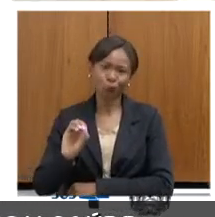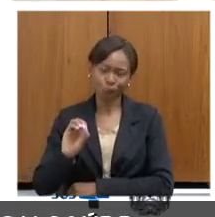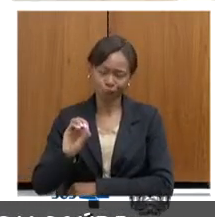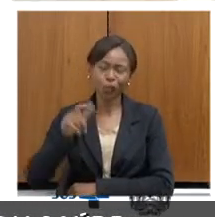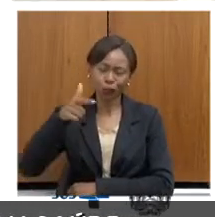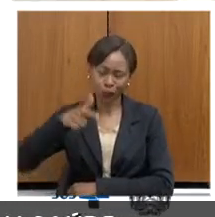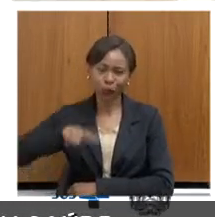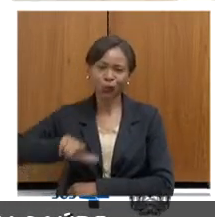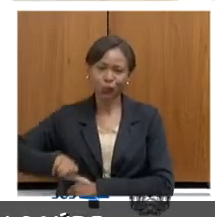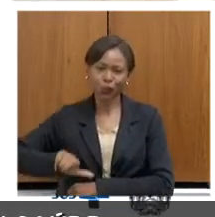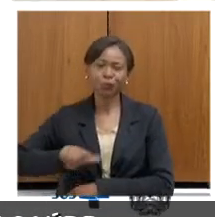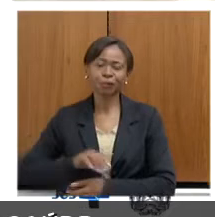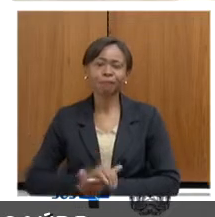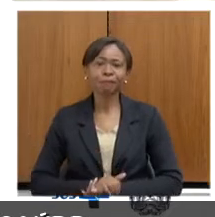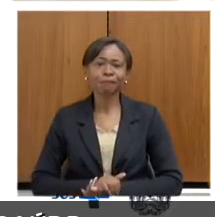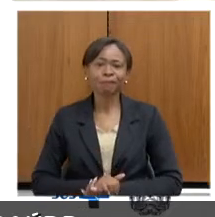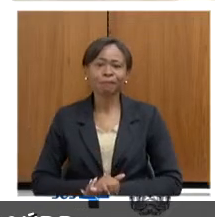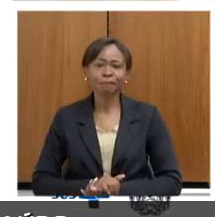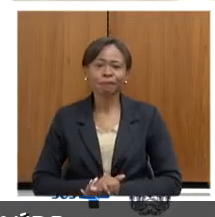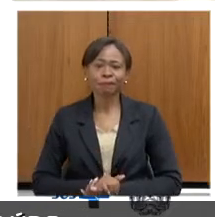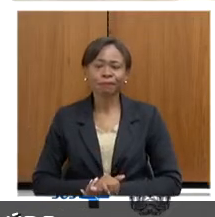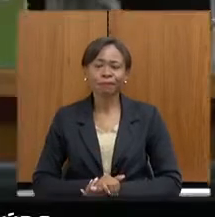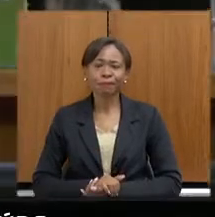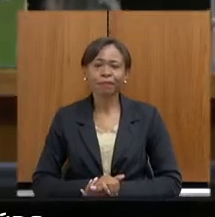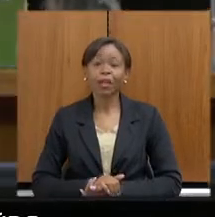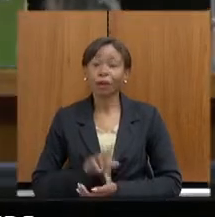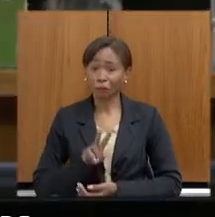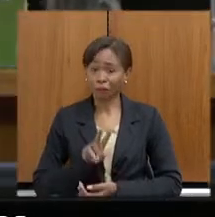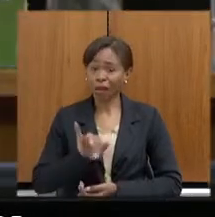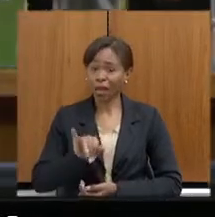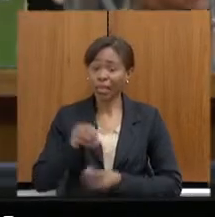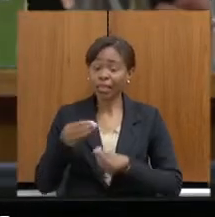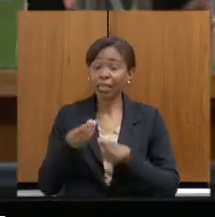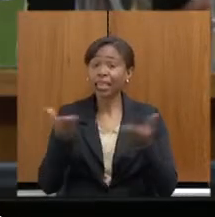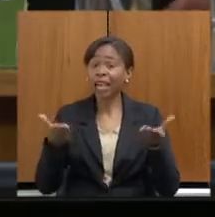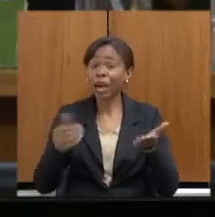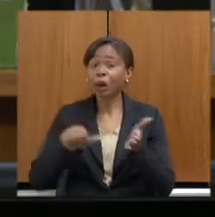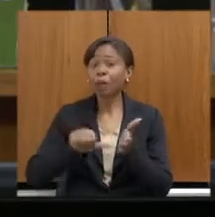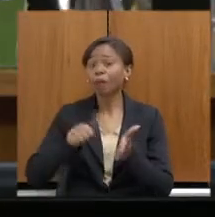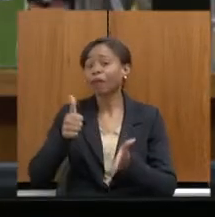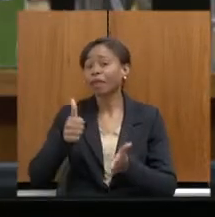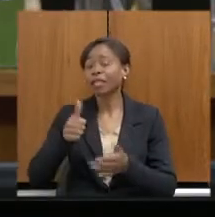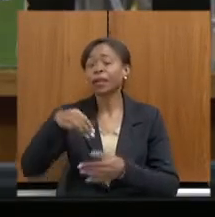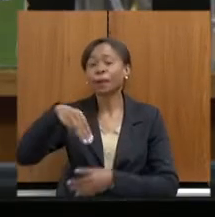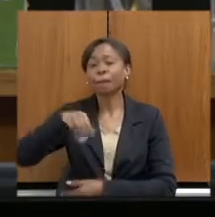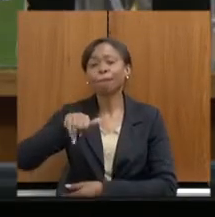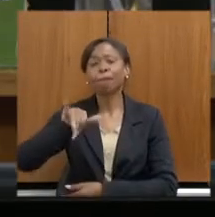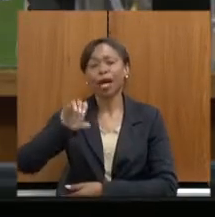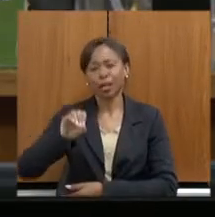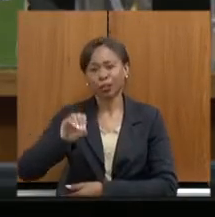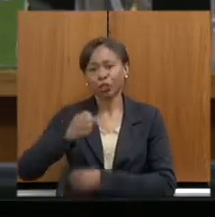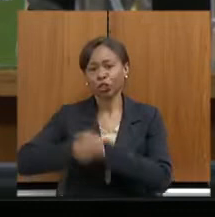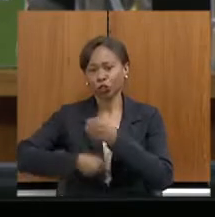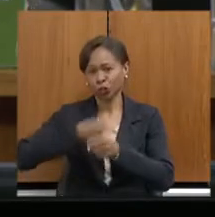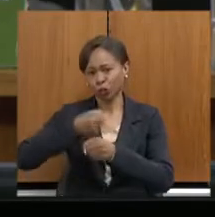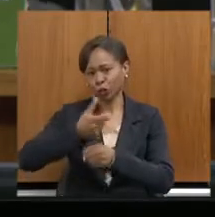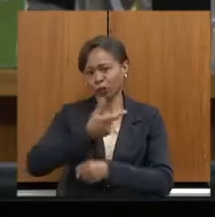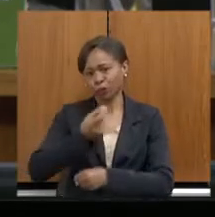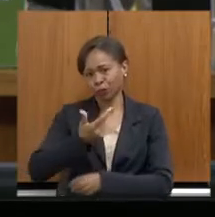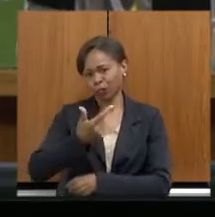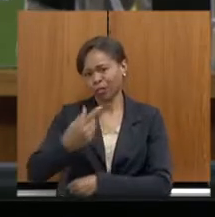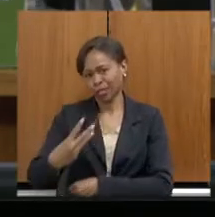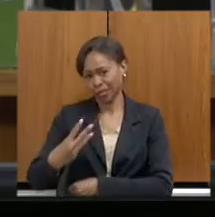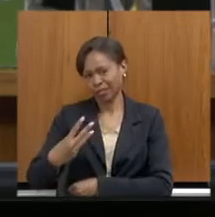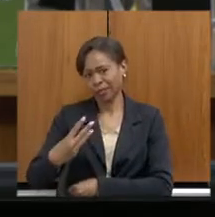soros e a gente vai fazer a primeira entrega já em Maio de 23 do Ministério da Saúde porque o